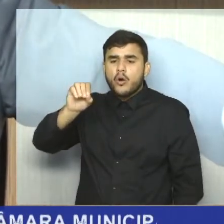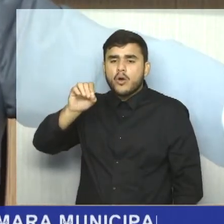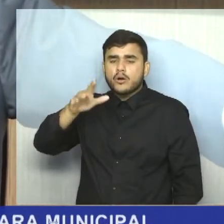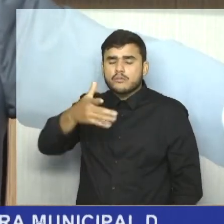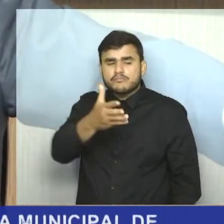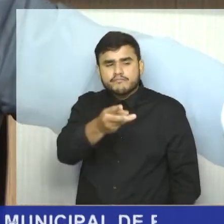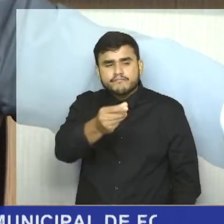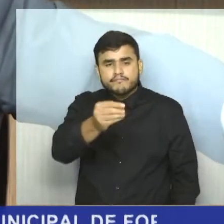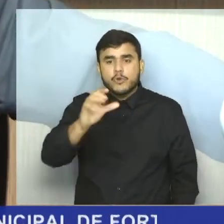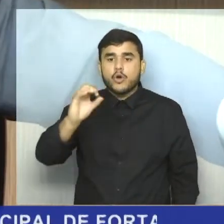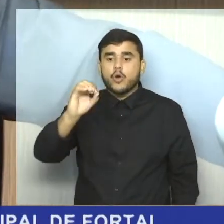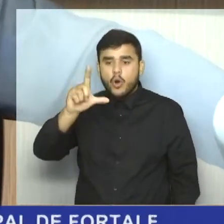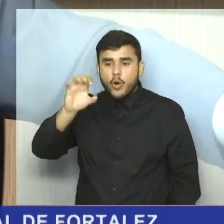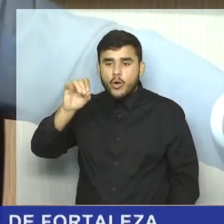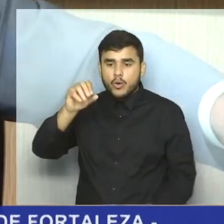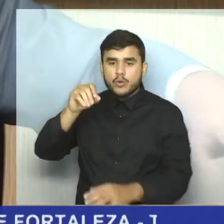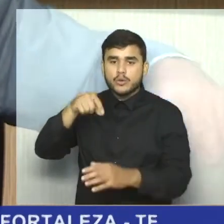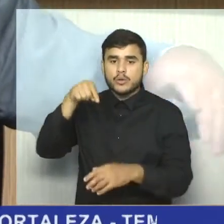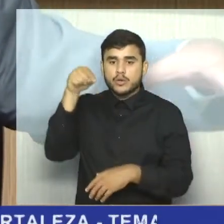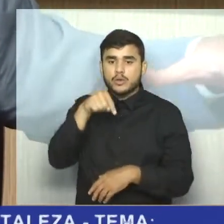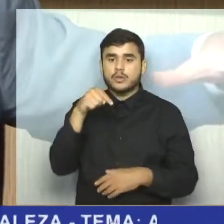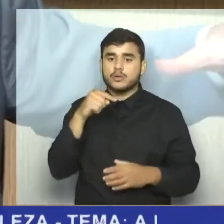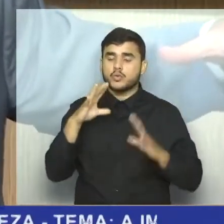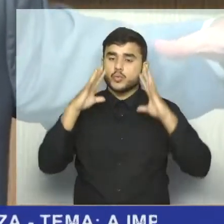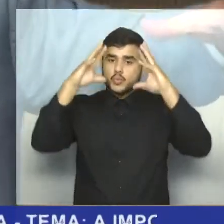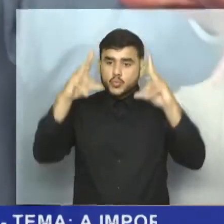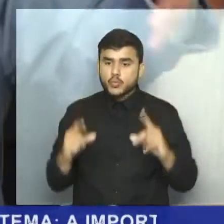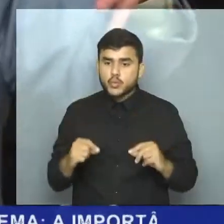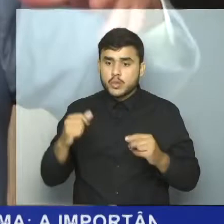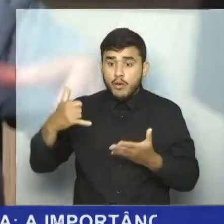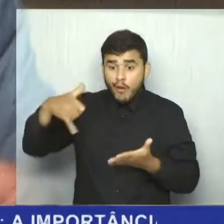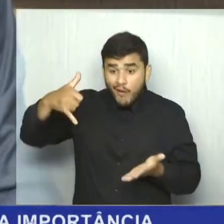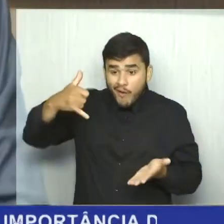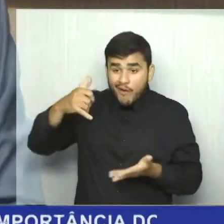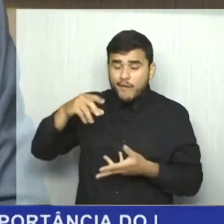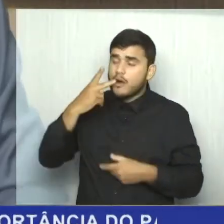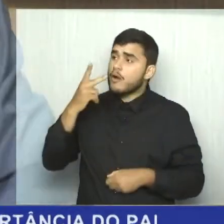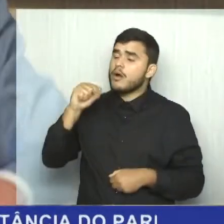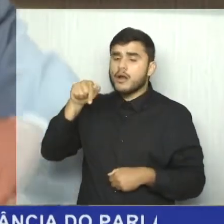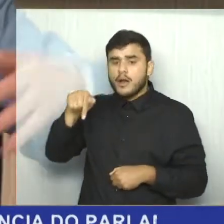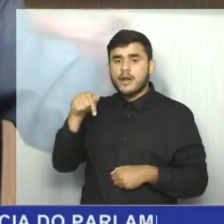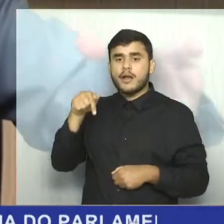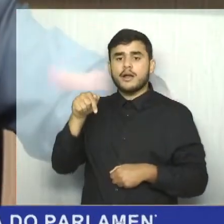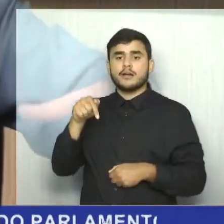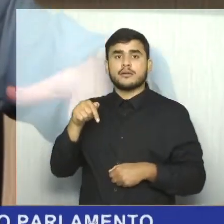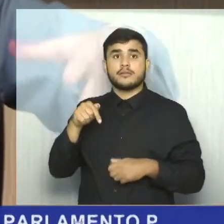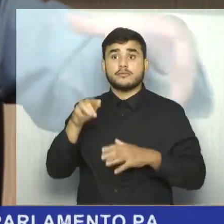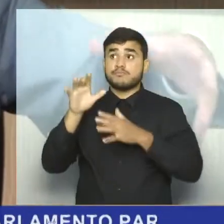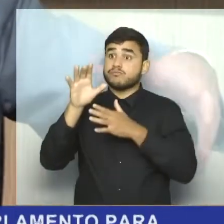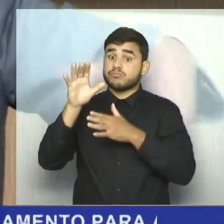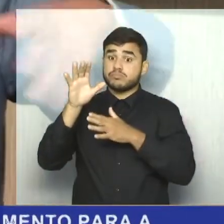dos lubrificantes naftênicos, e nós estávamos fazendo um esforço de recuperação de Fortaleza e do Ceará com asfalto, estrada. Eu